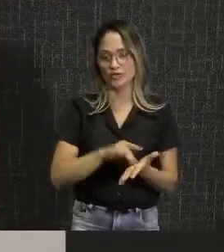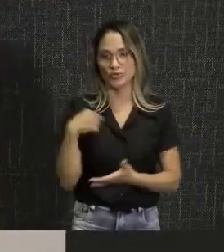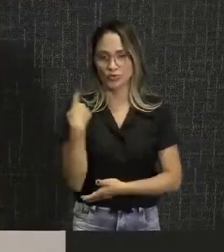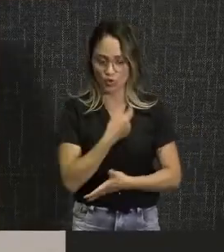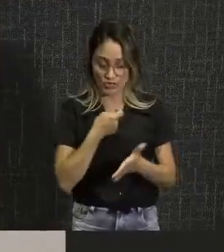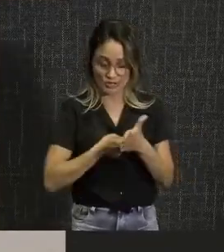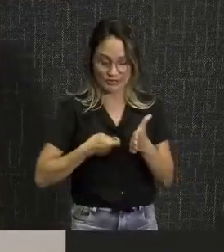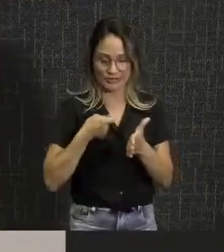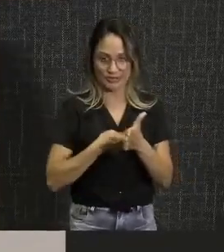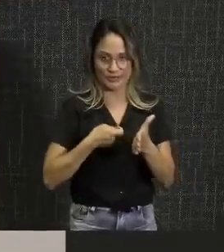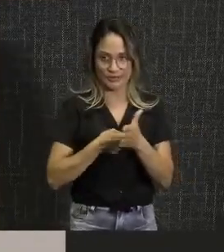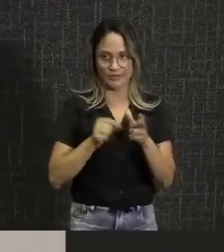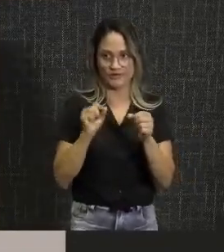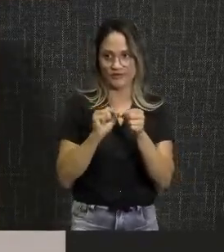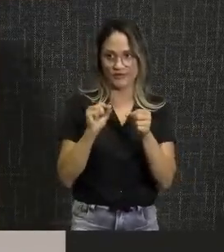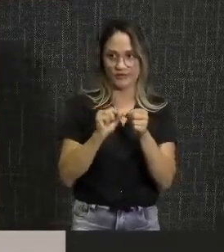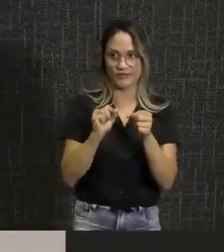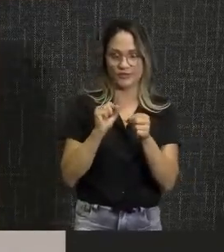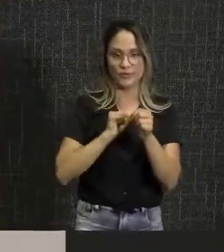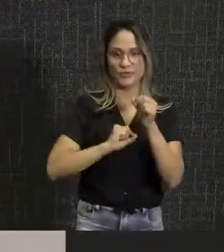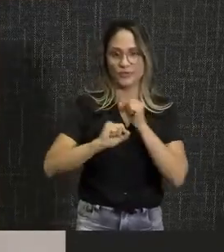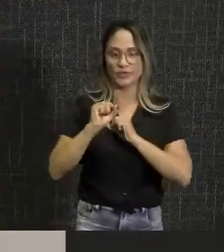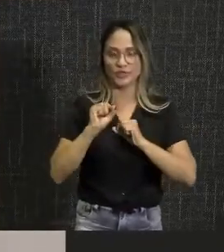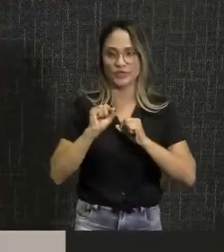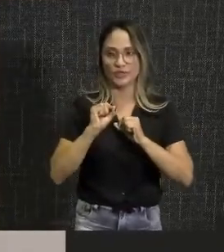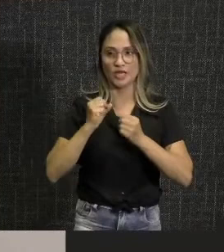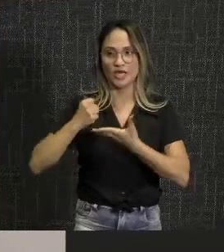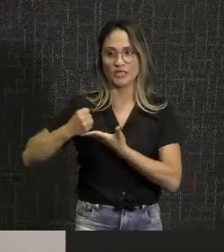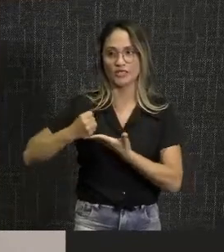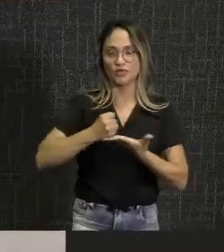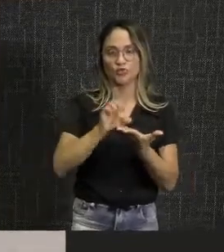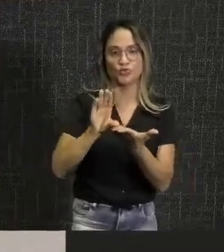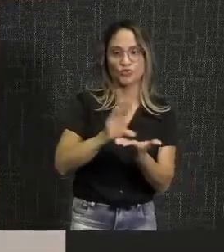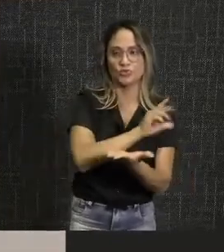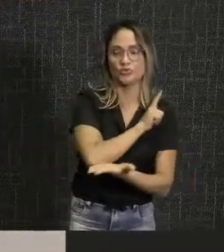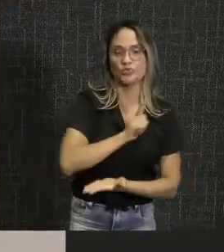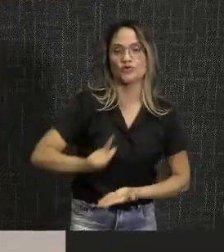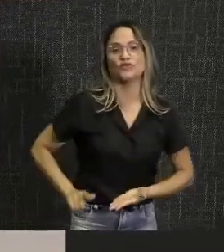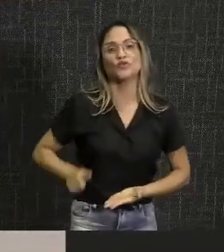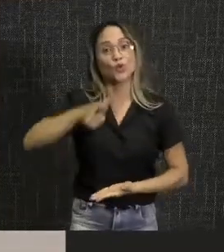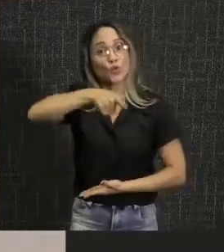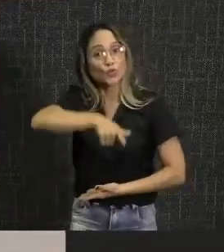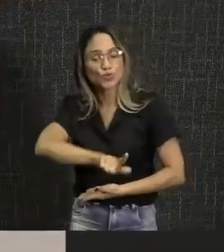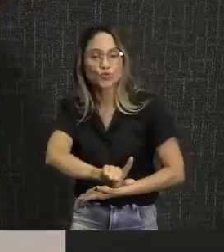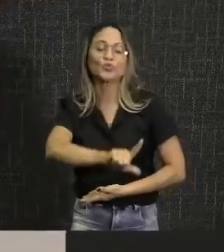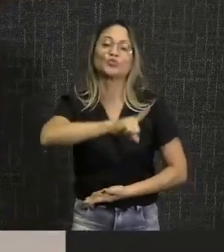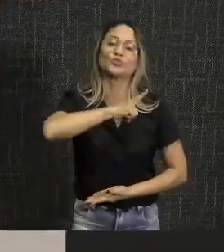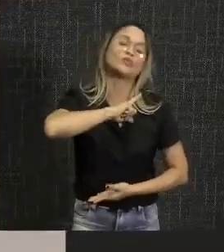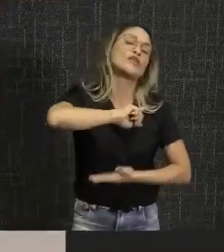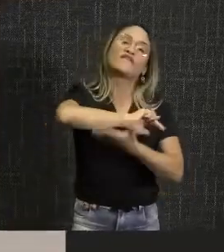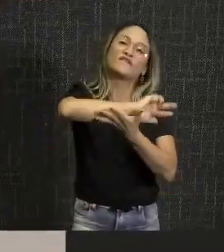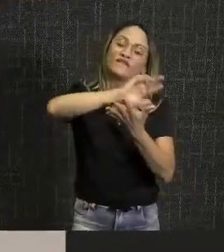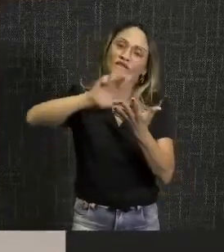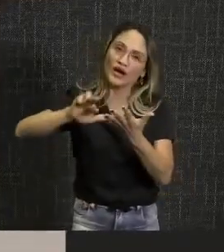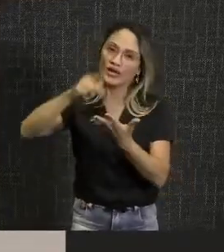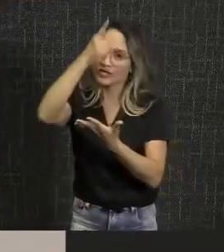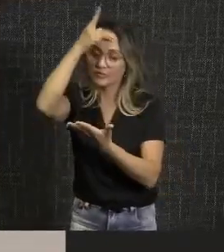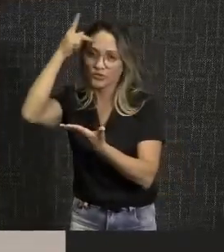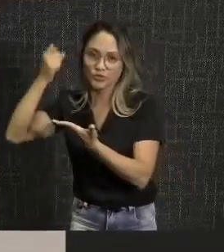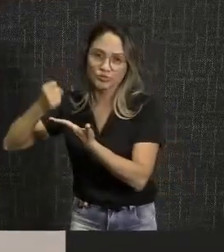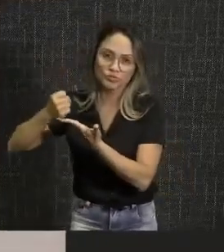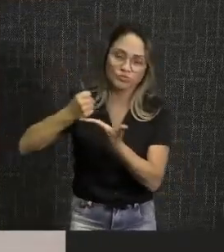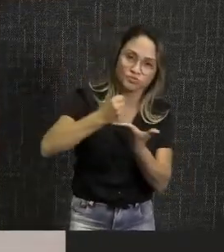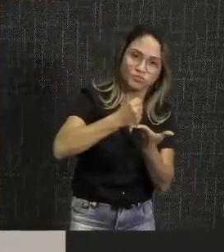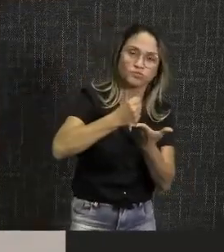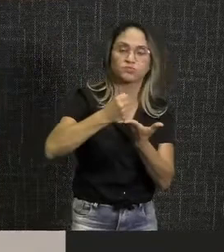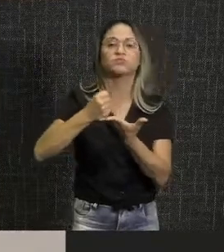tentar fazer com que esse auxílio continue chegando. A gente deve ter vários empreendedores no interior, não